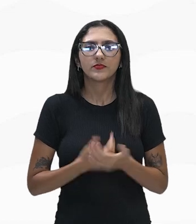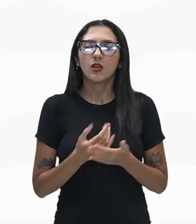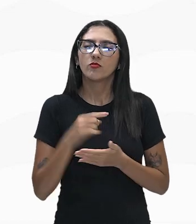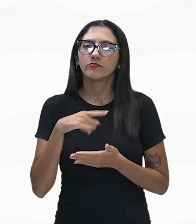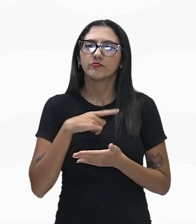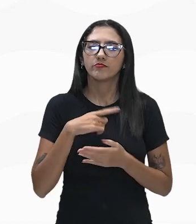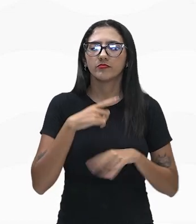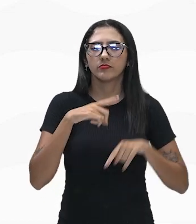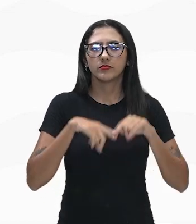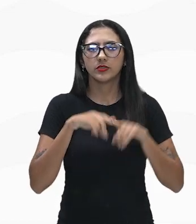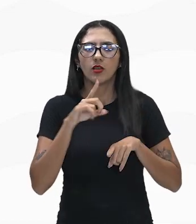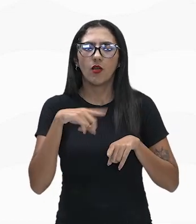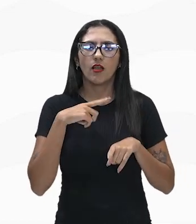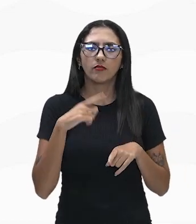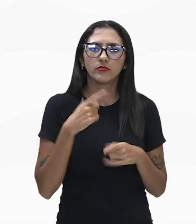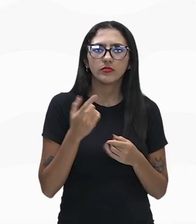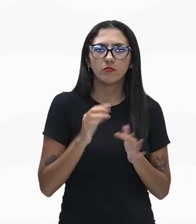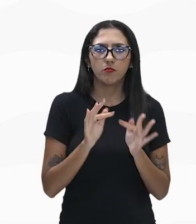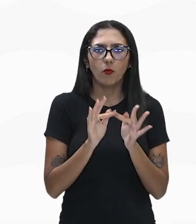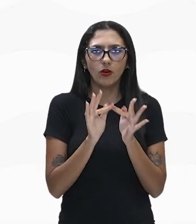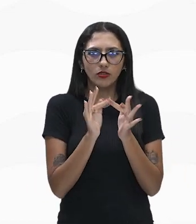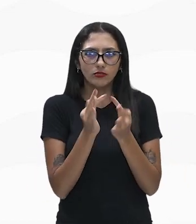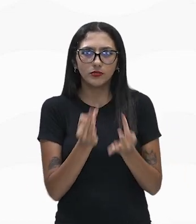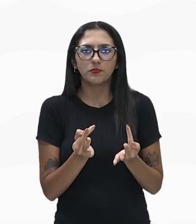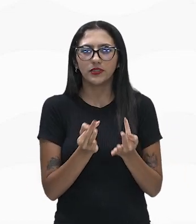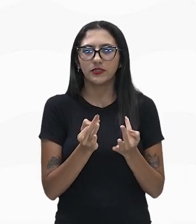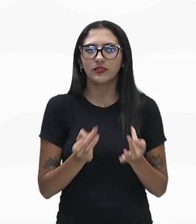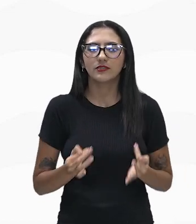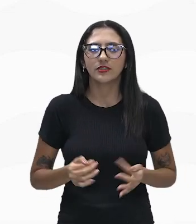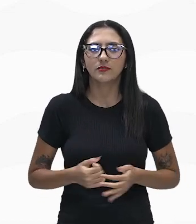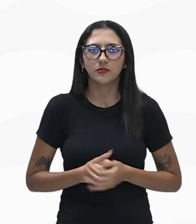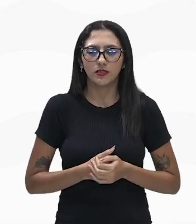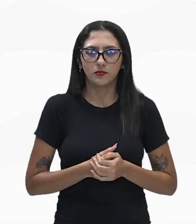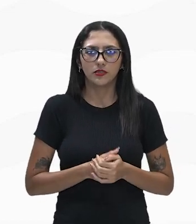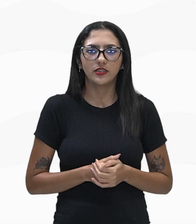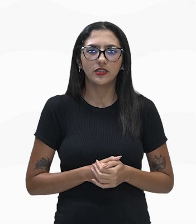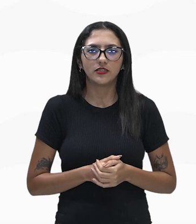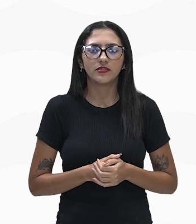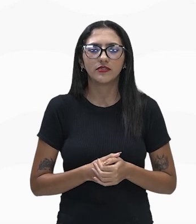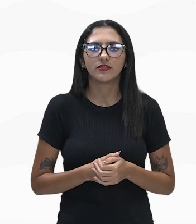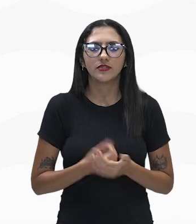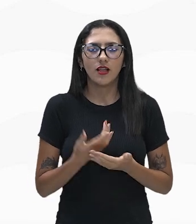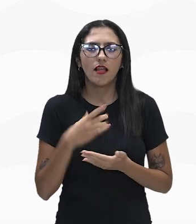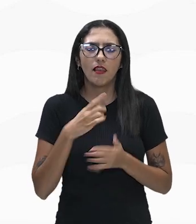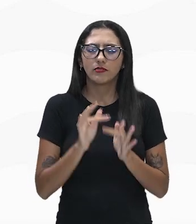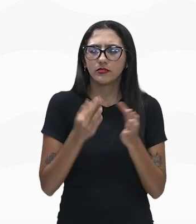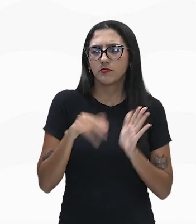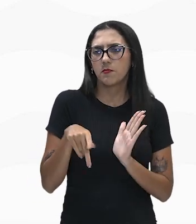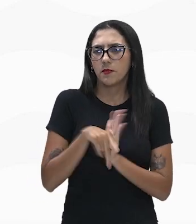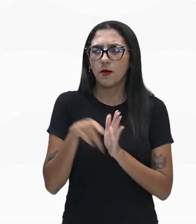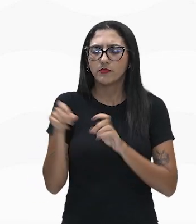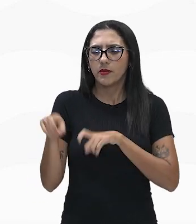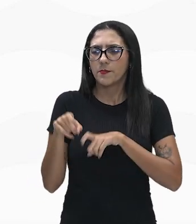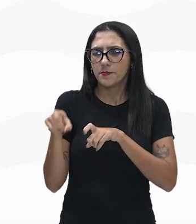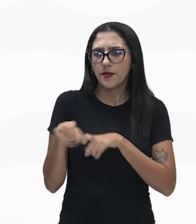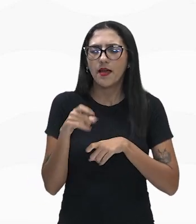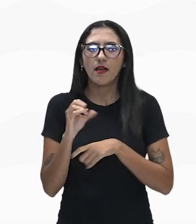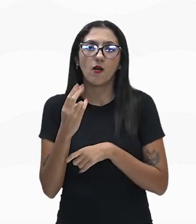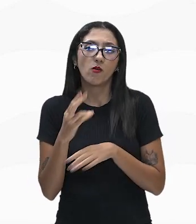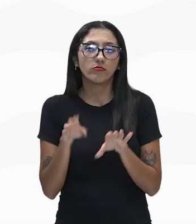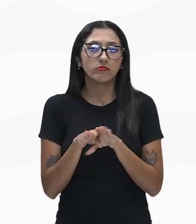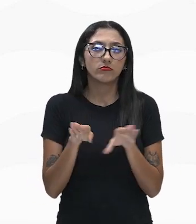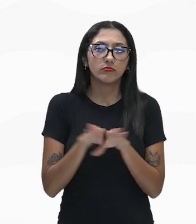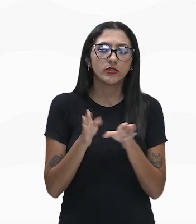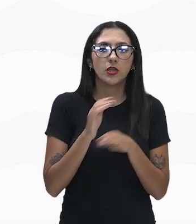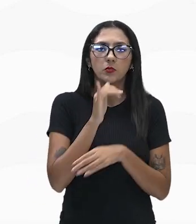pode ser um veículo de passeio, pode ser uma caminhonete grande, robusta para fazenda, né? Ou mesmo pode ser um